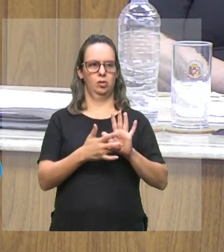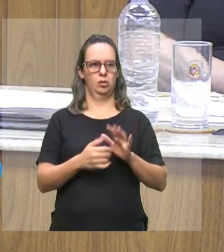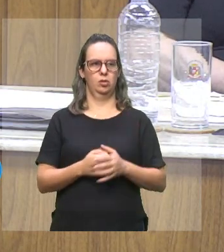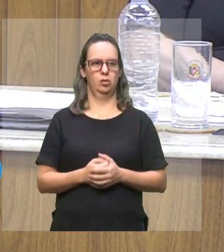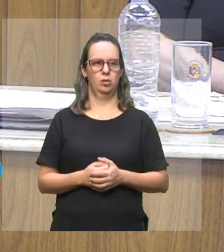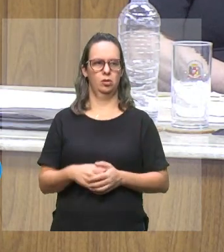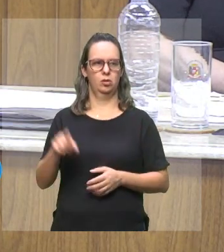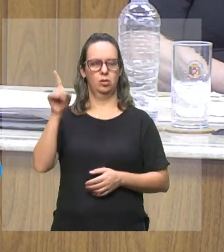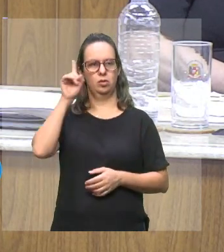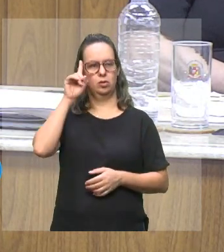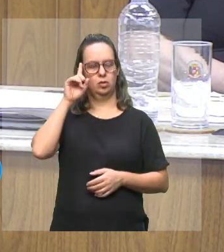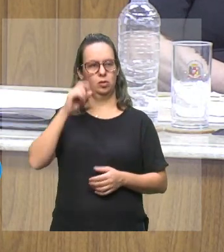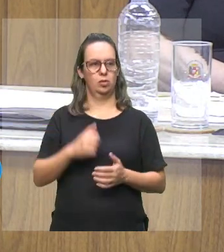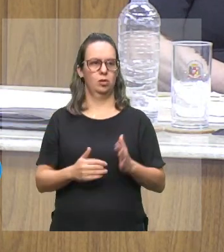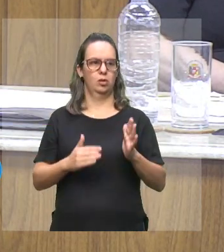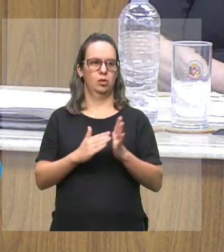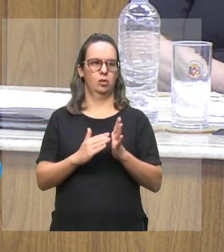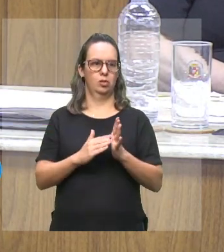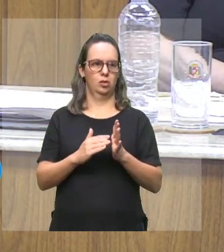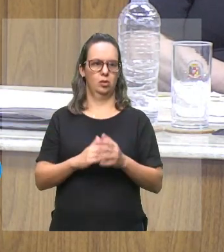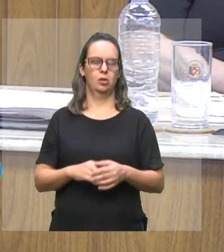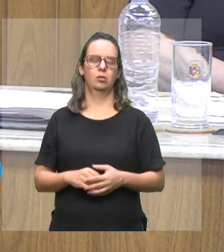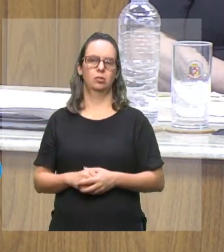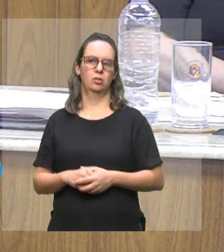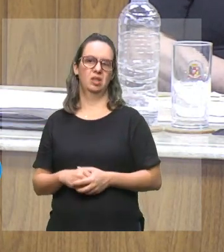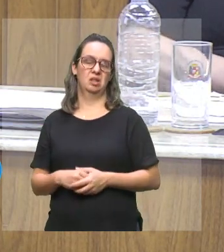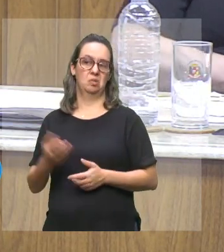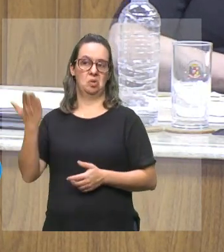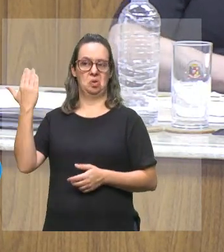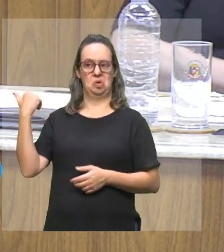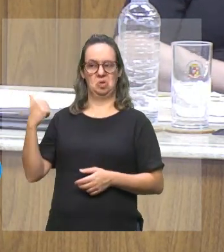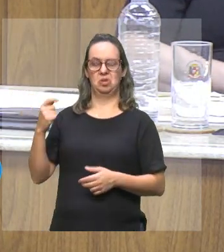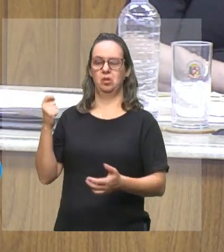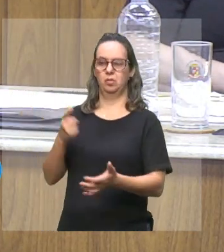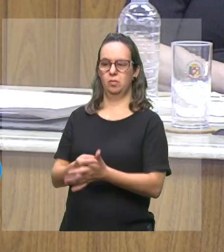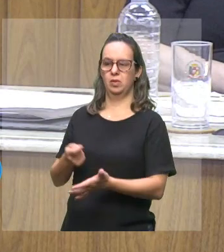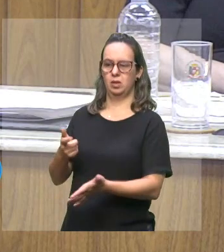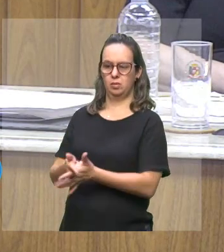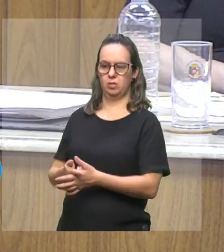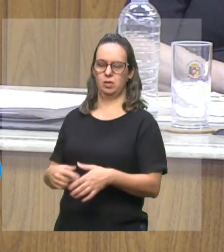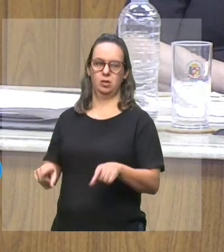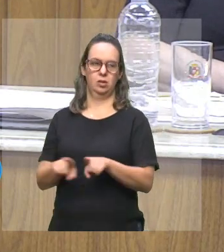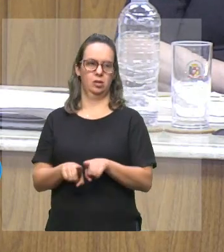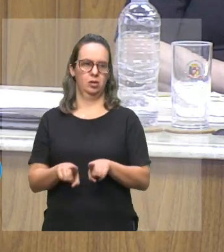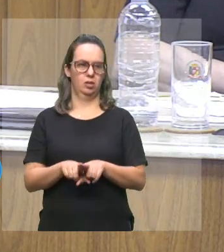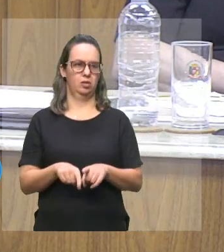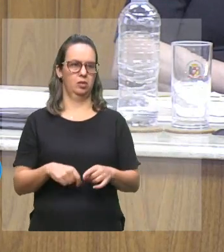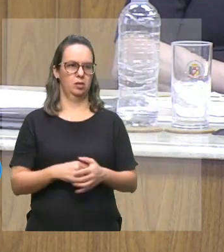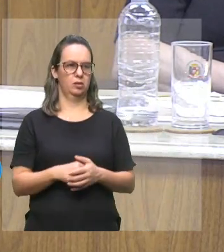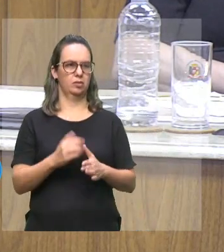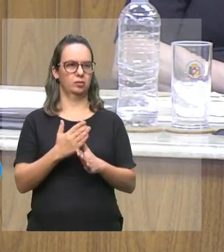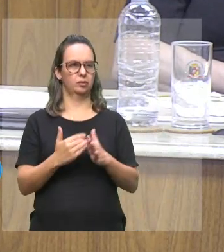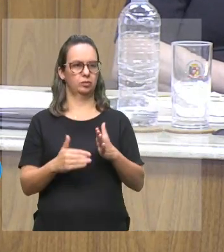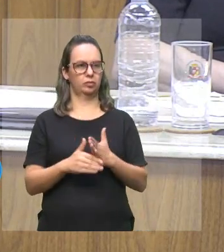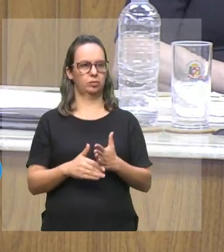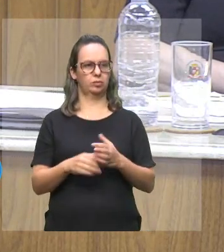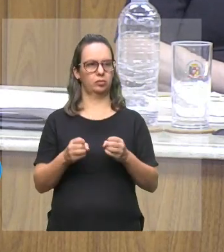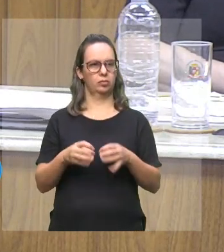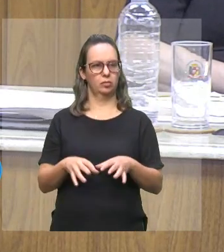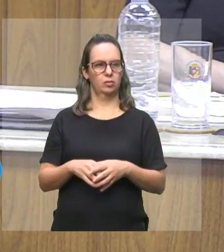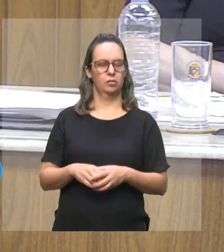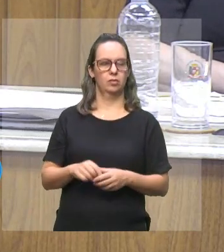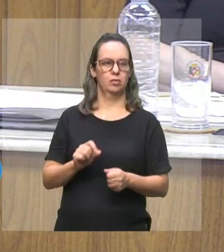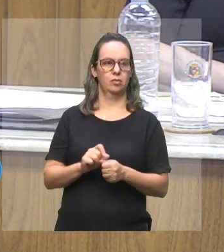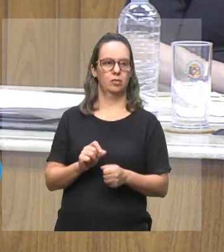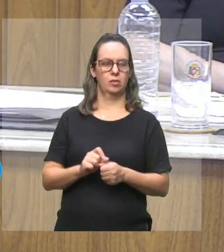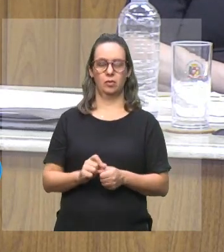o nosso regime aqui de pagamento de custeio dessas viagens, enfim, todas essas despesas era feita